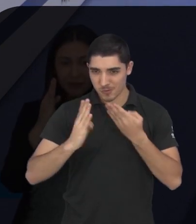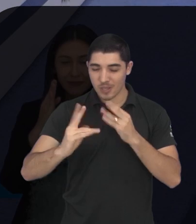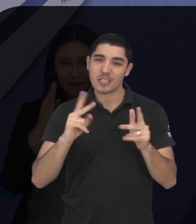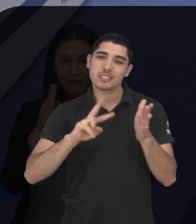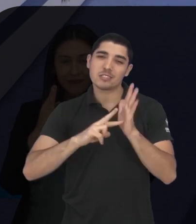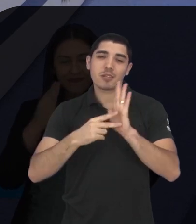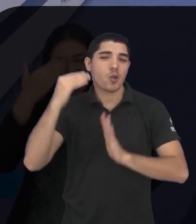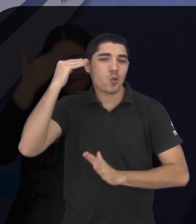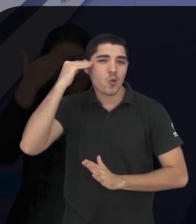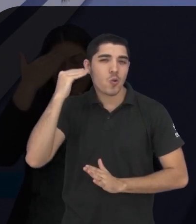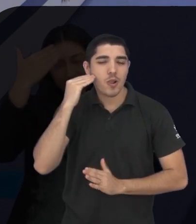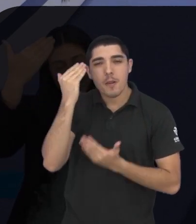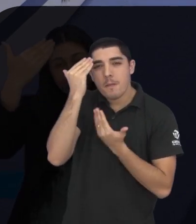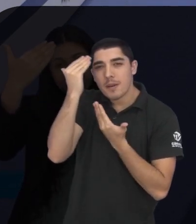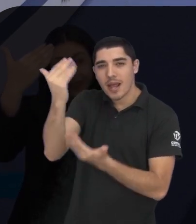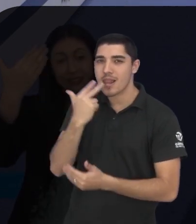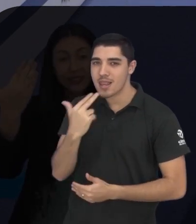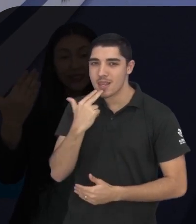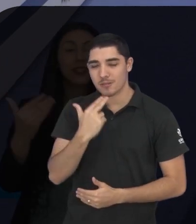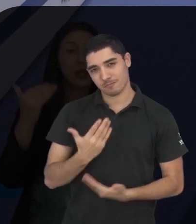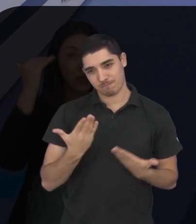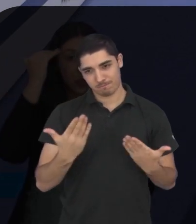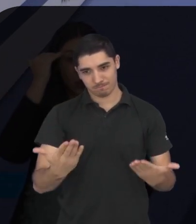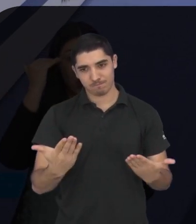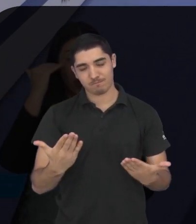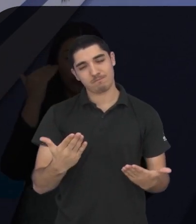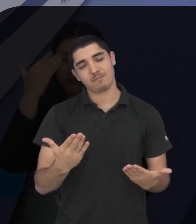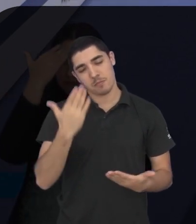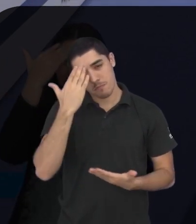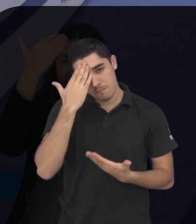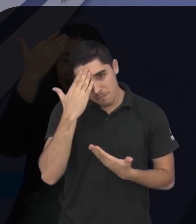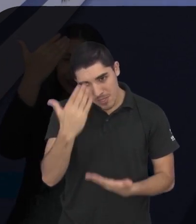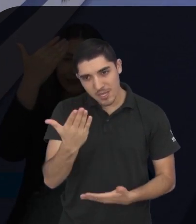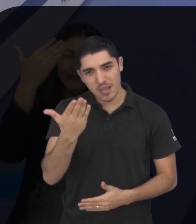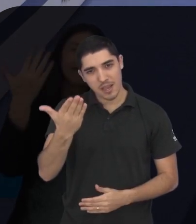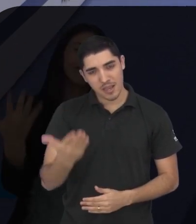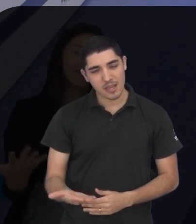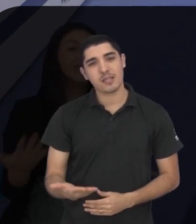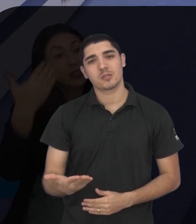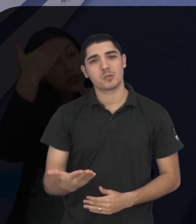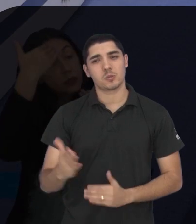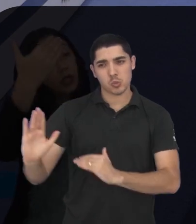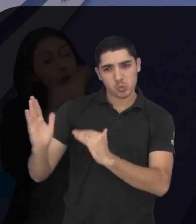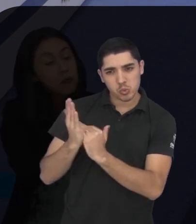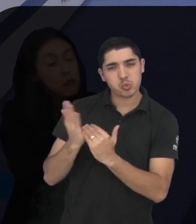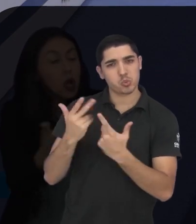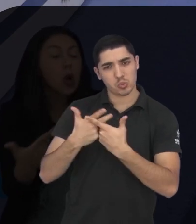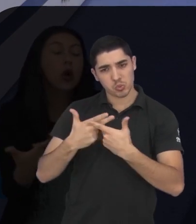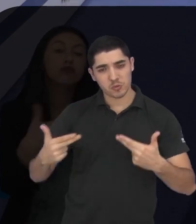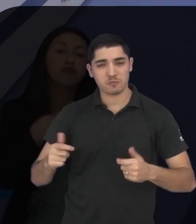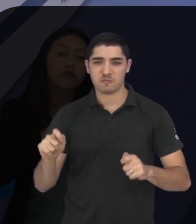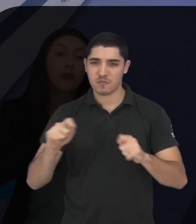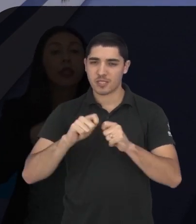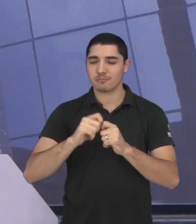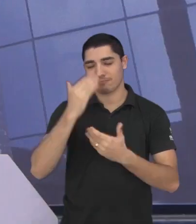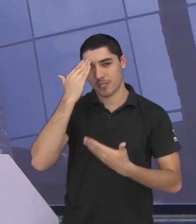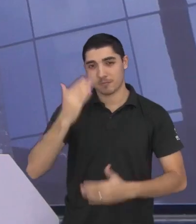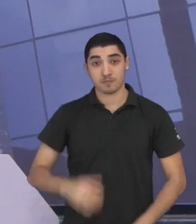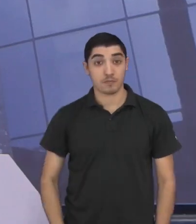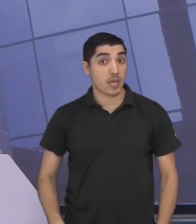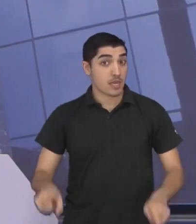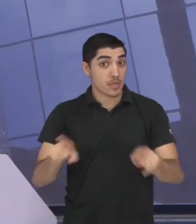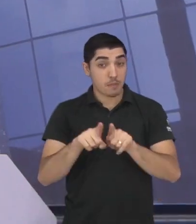cursos e treinamentos. A gente já teve uma primeira capacitação antes da posse, né, específica para Conselho Tutelar, e